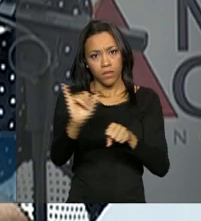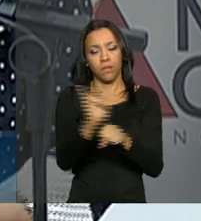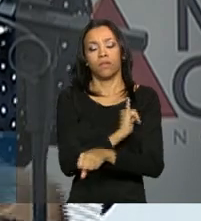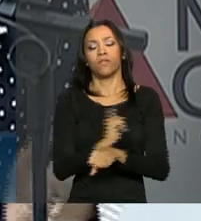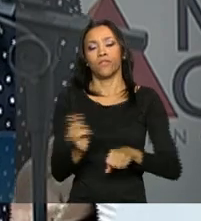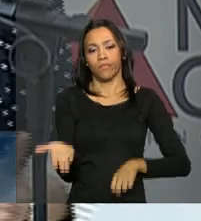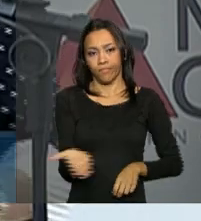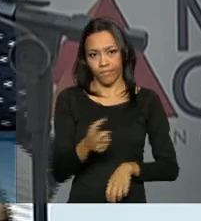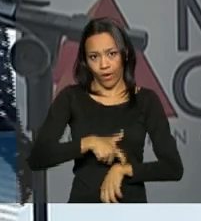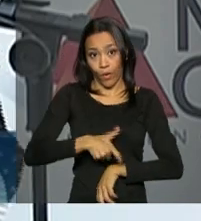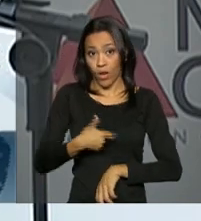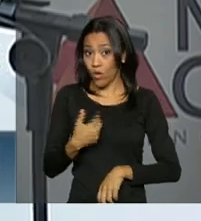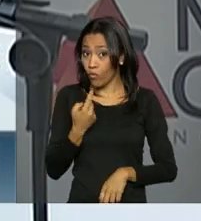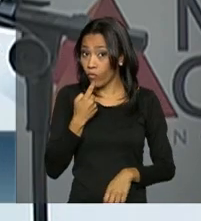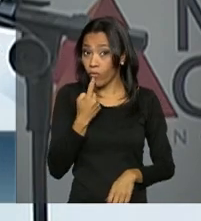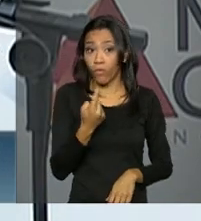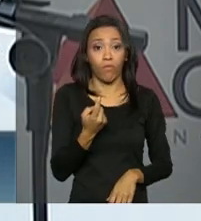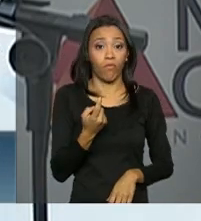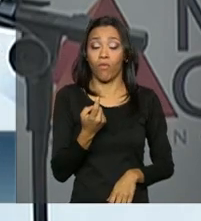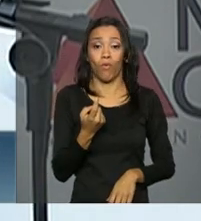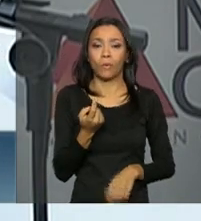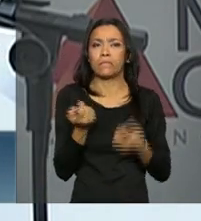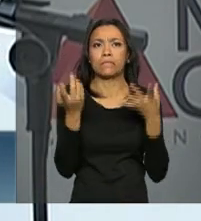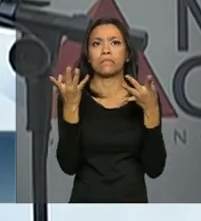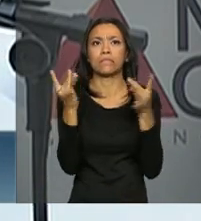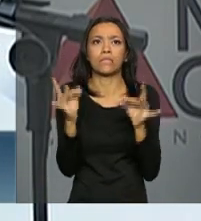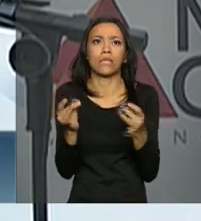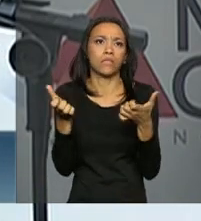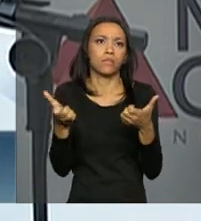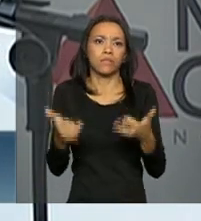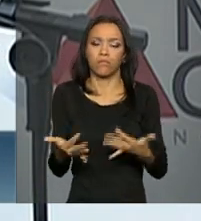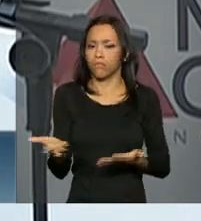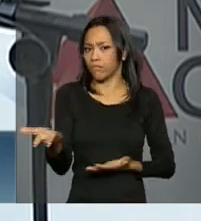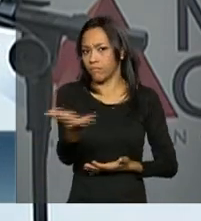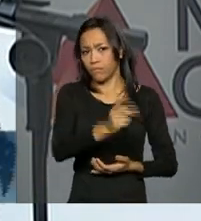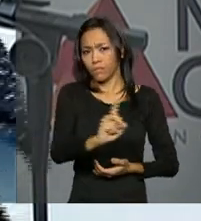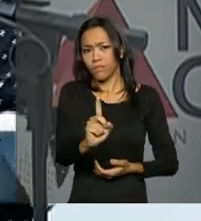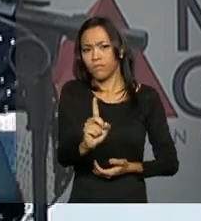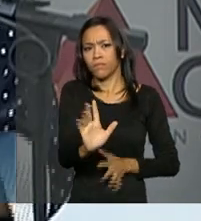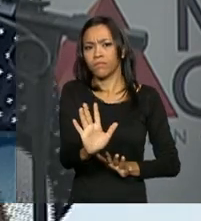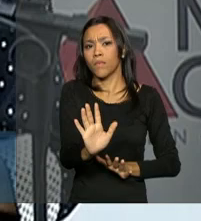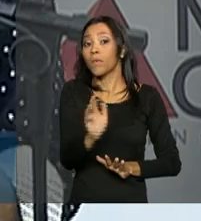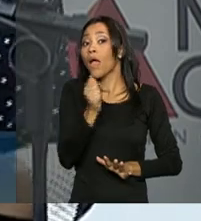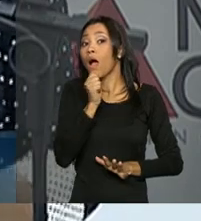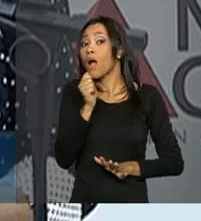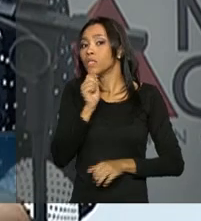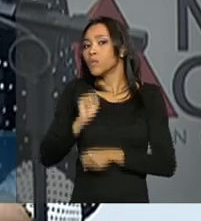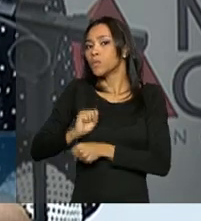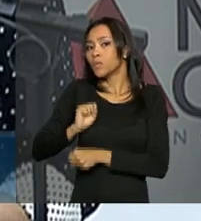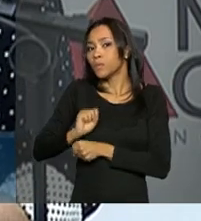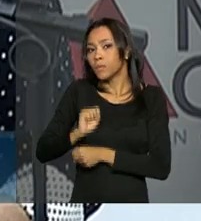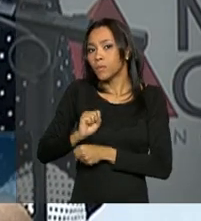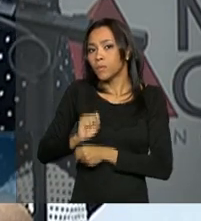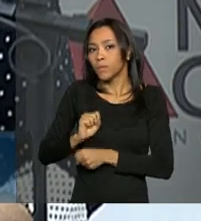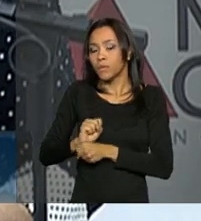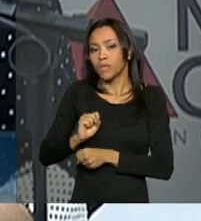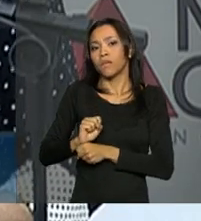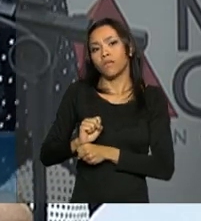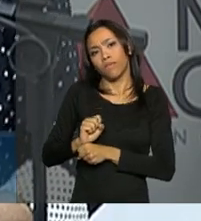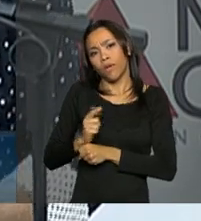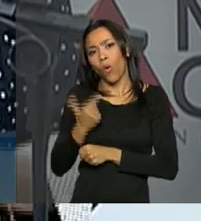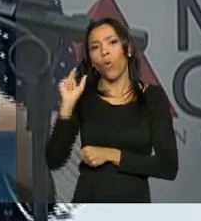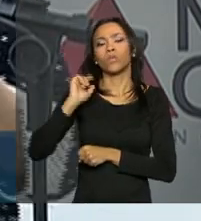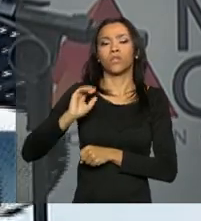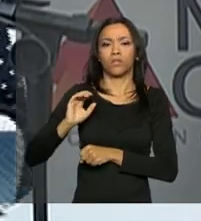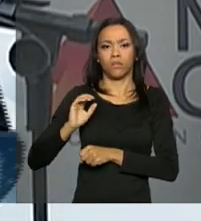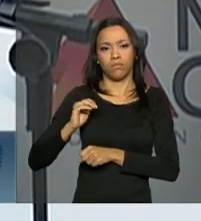momento, eu não vou aqui descrevê-la para os senhores, até porque ela está sendo amplamente divulgada por outros